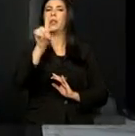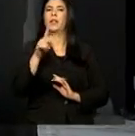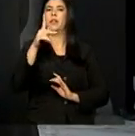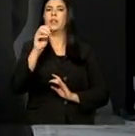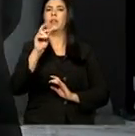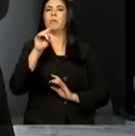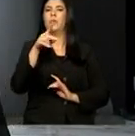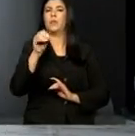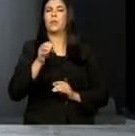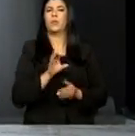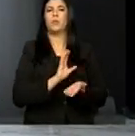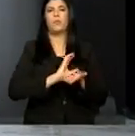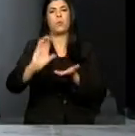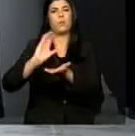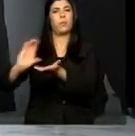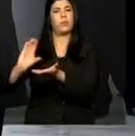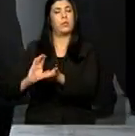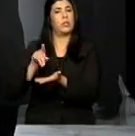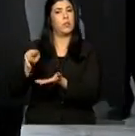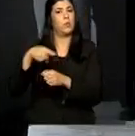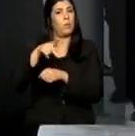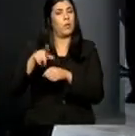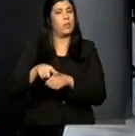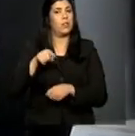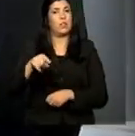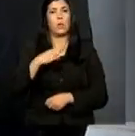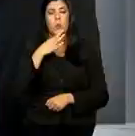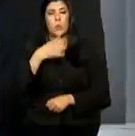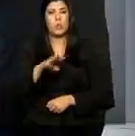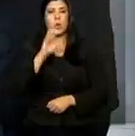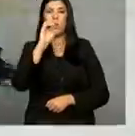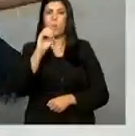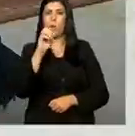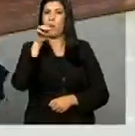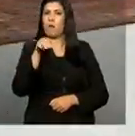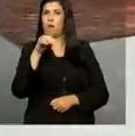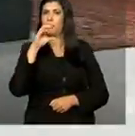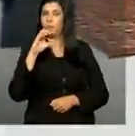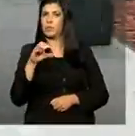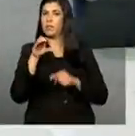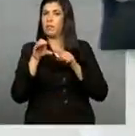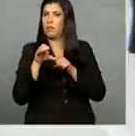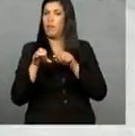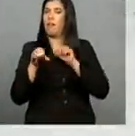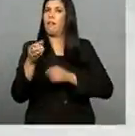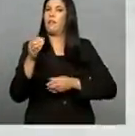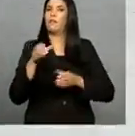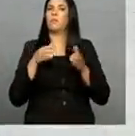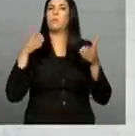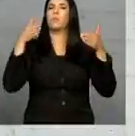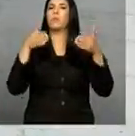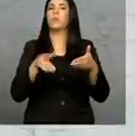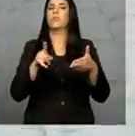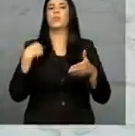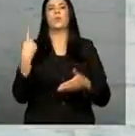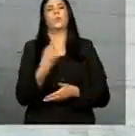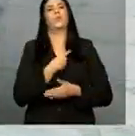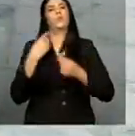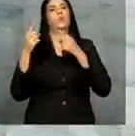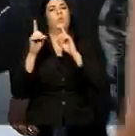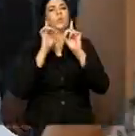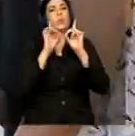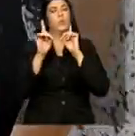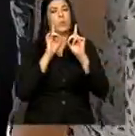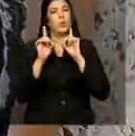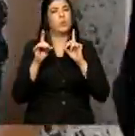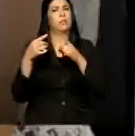aqueles que, de repente, não têm um conhecimento tão profundo da OMC, é o espaço das relações internacionais no qual nós discutimos